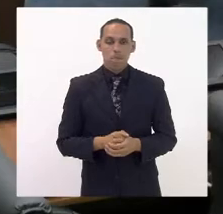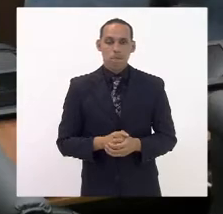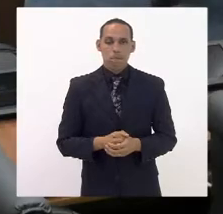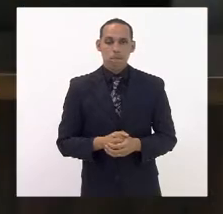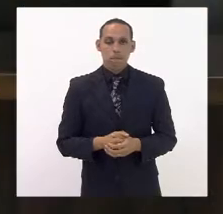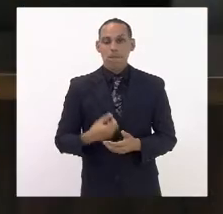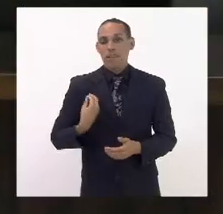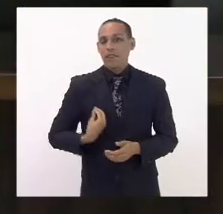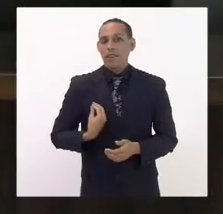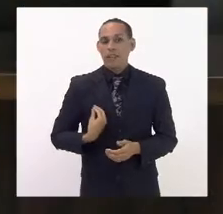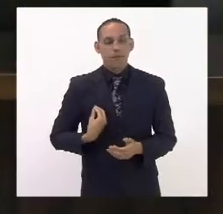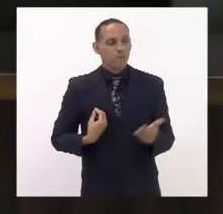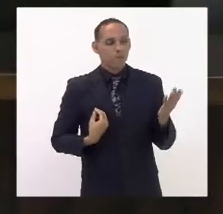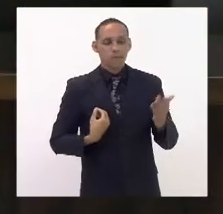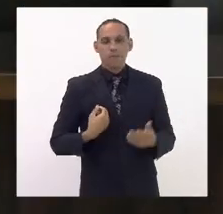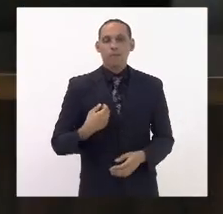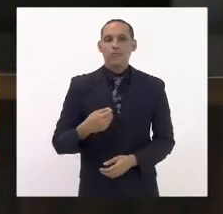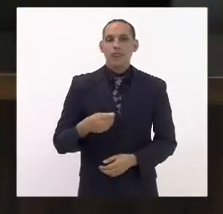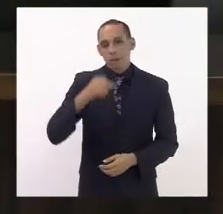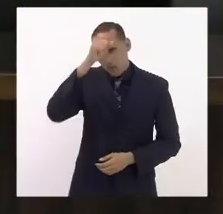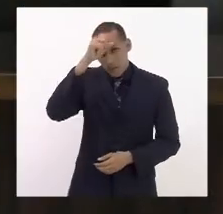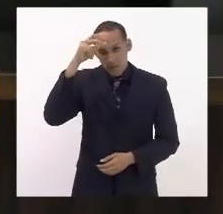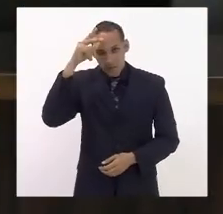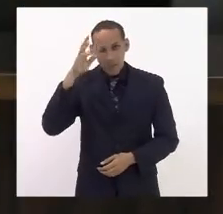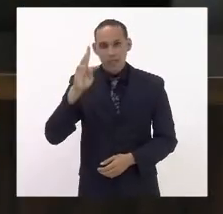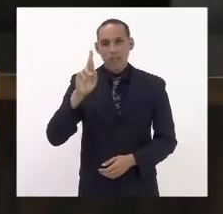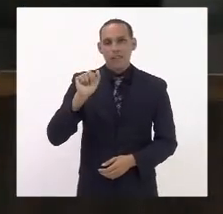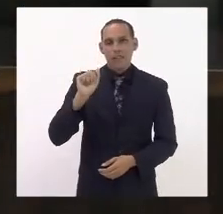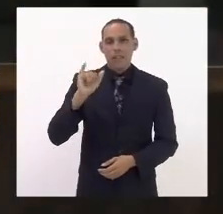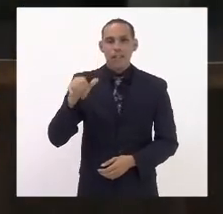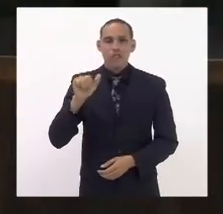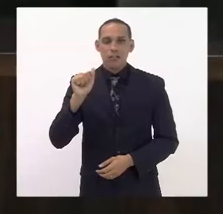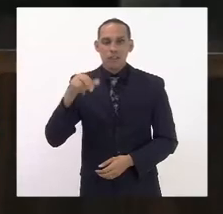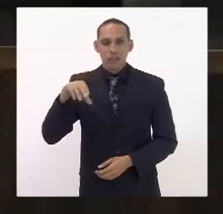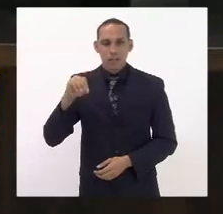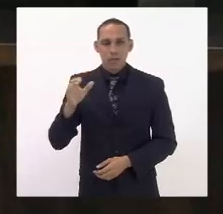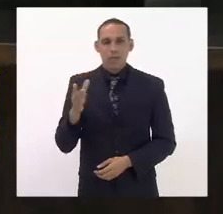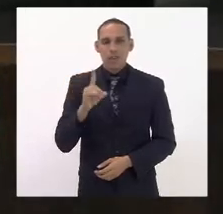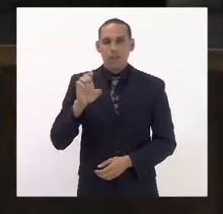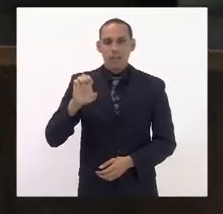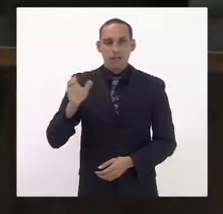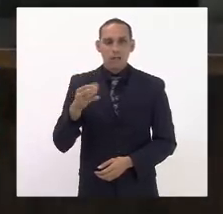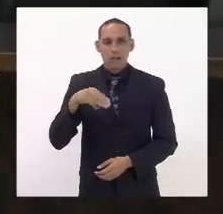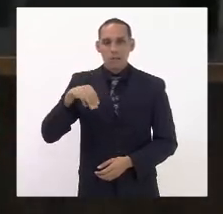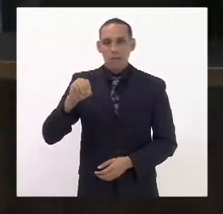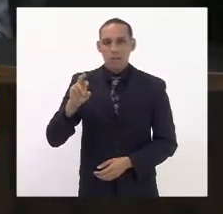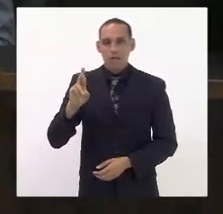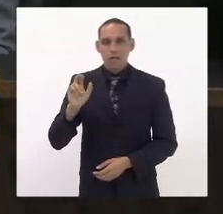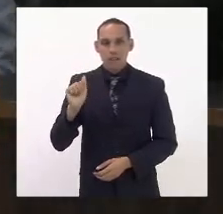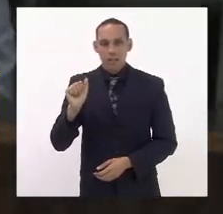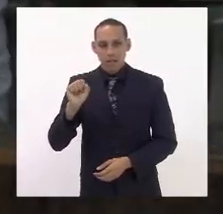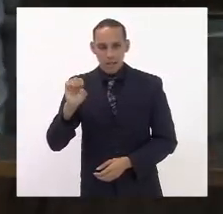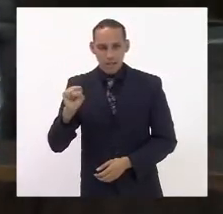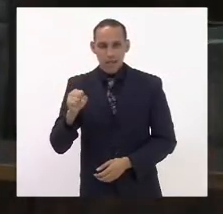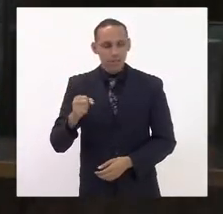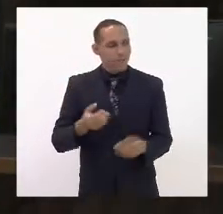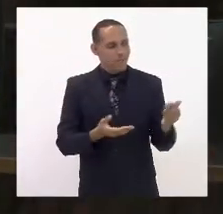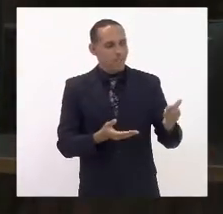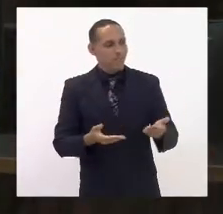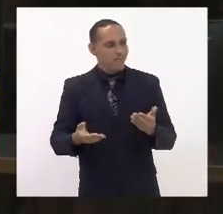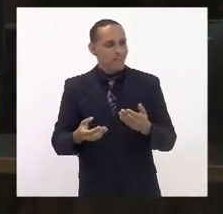Está presente aqui o prefeito Trajano de Moraes, prefeito Rodrigo. Seja bem-vindo, meu irmão. Tudo de bom lá. Tudo bem?